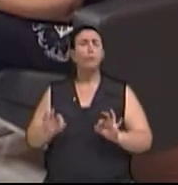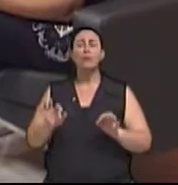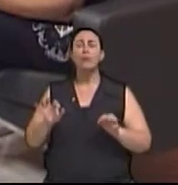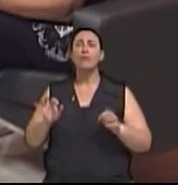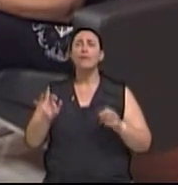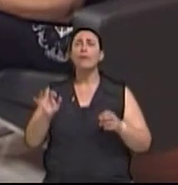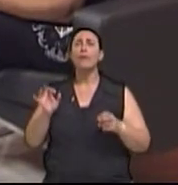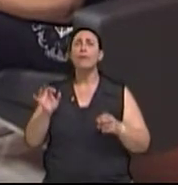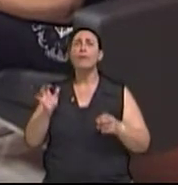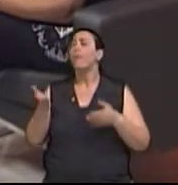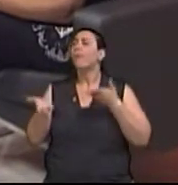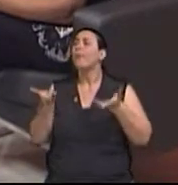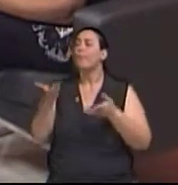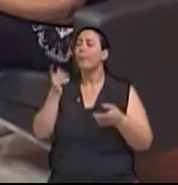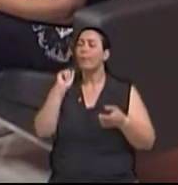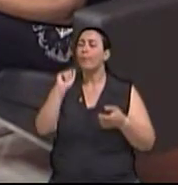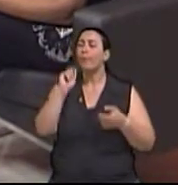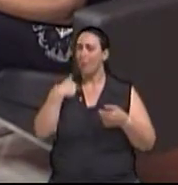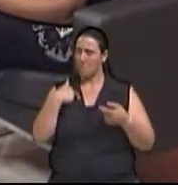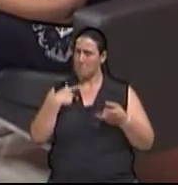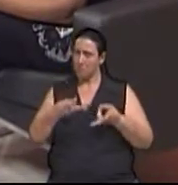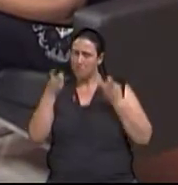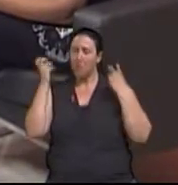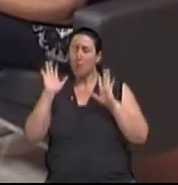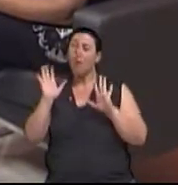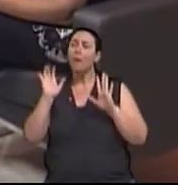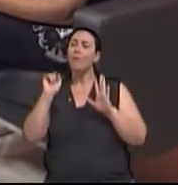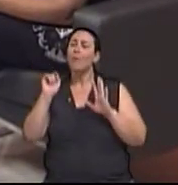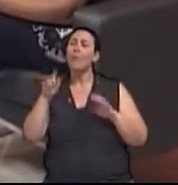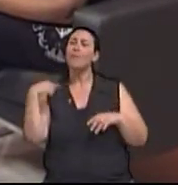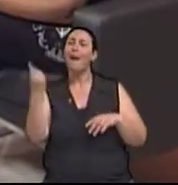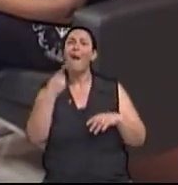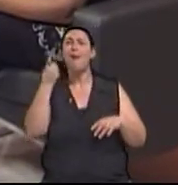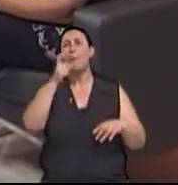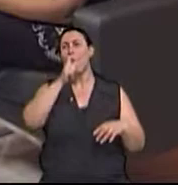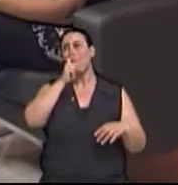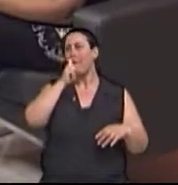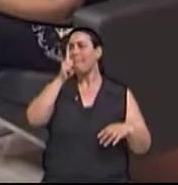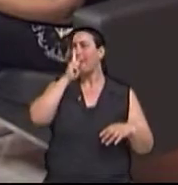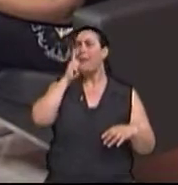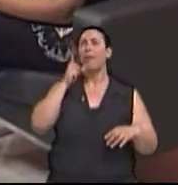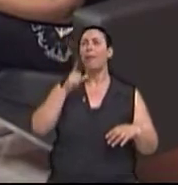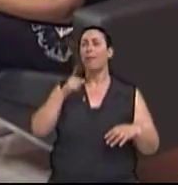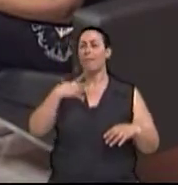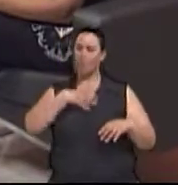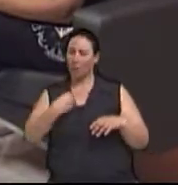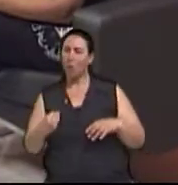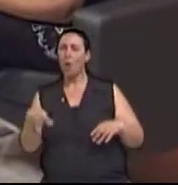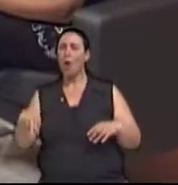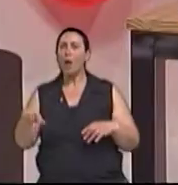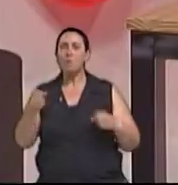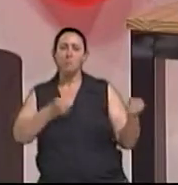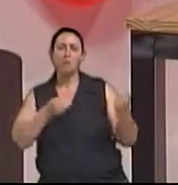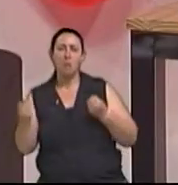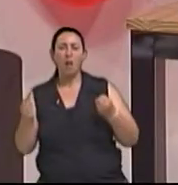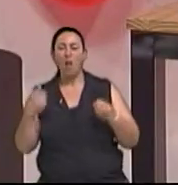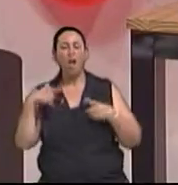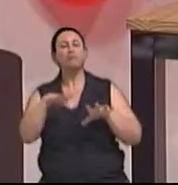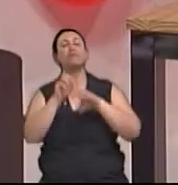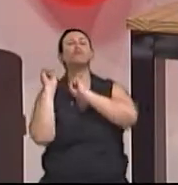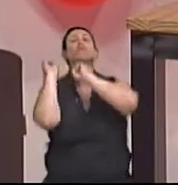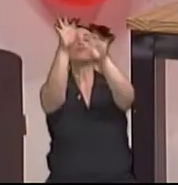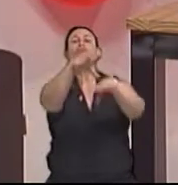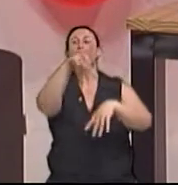e não e não e e o que não deve ter me parece é esse jogo de poder de agora vai pra casa geriátrica mesmo sem